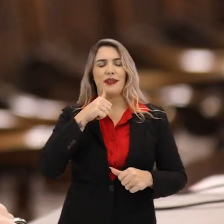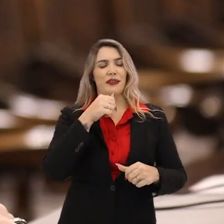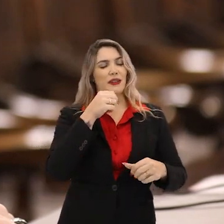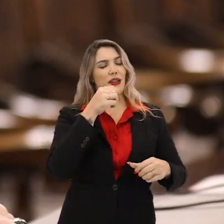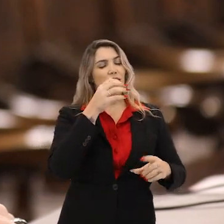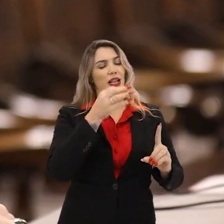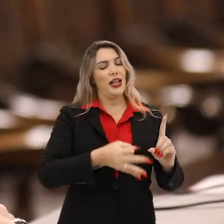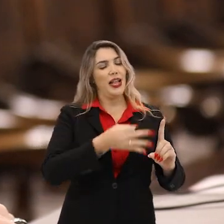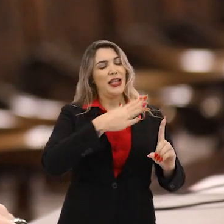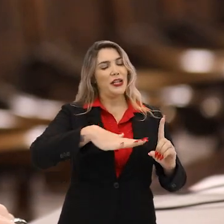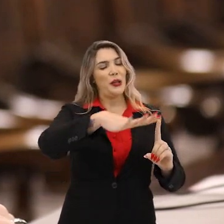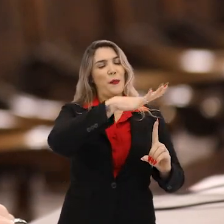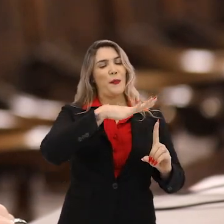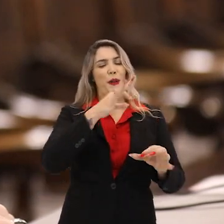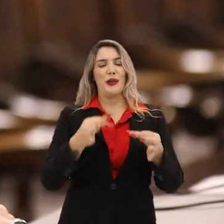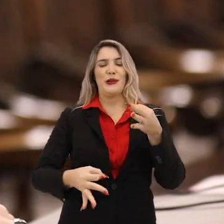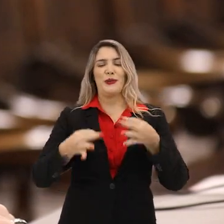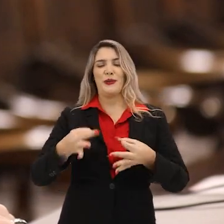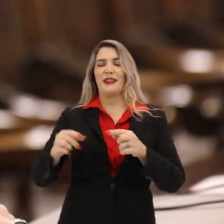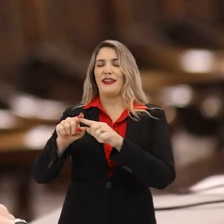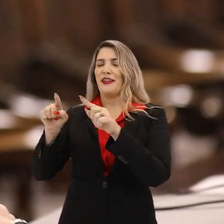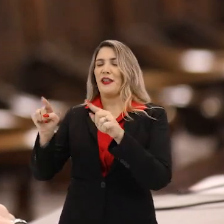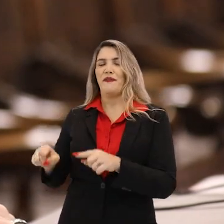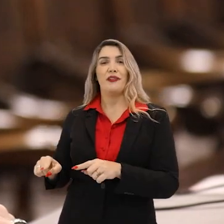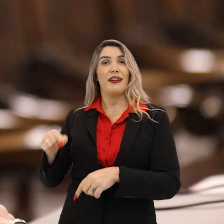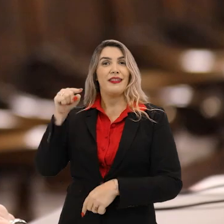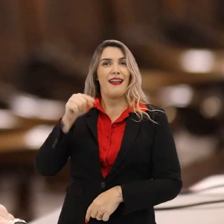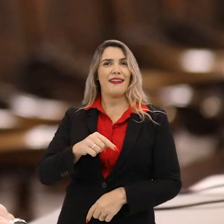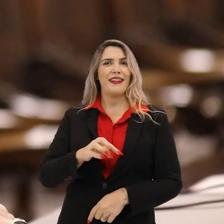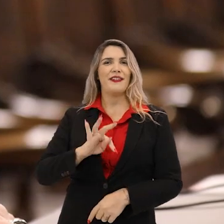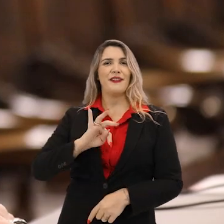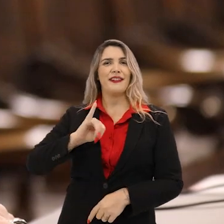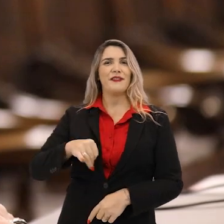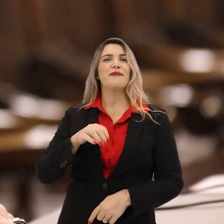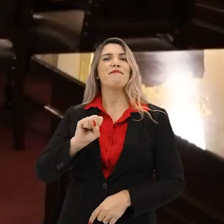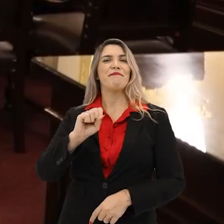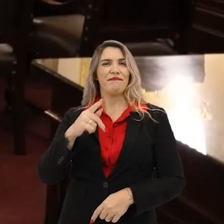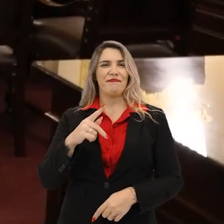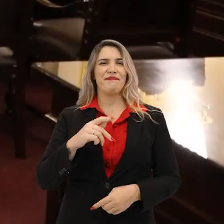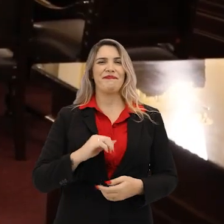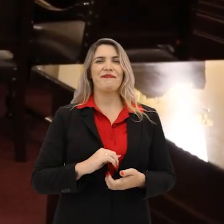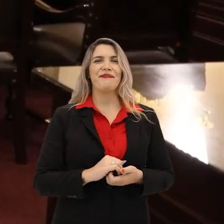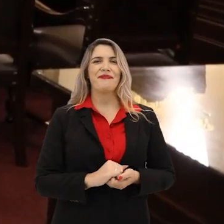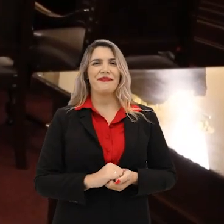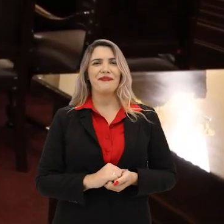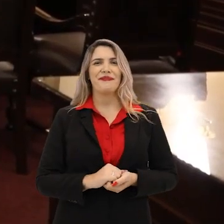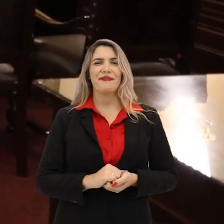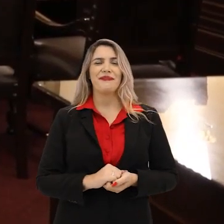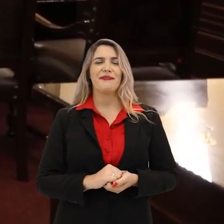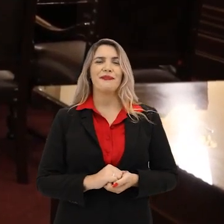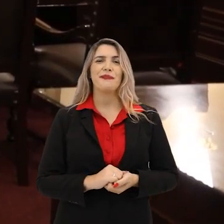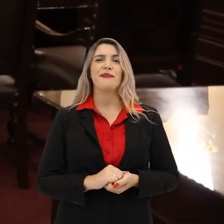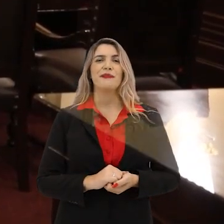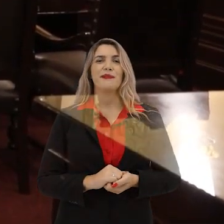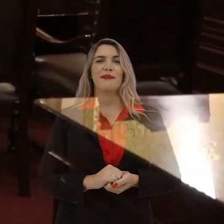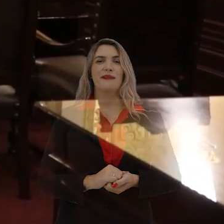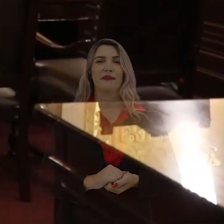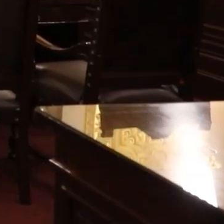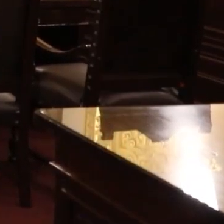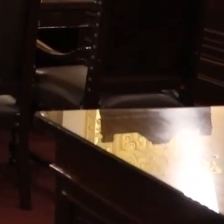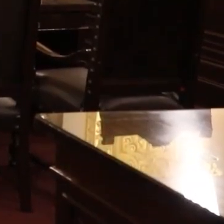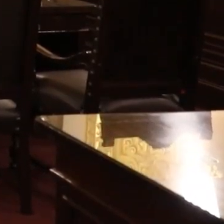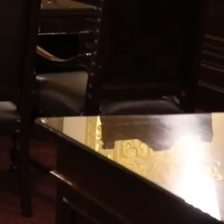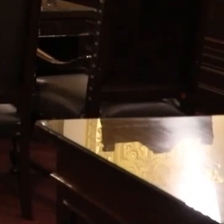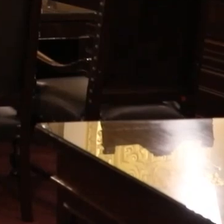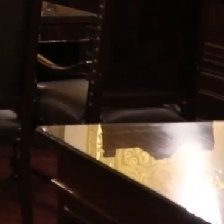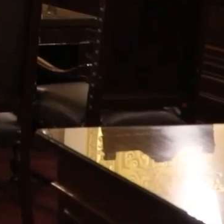desembargadoras, juízas e funcionárias do Tribunal de Justiça. A desembargadora Maria Cristina Zucchi encerra sua fala